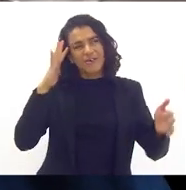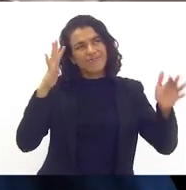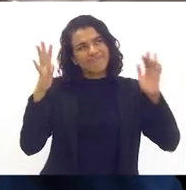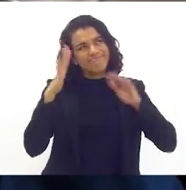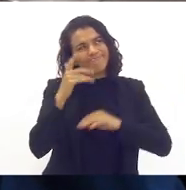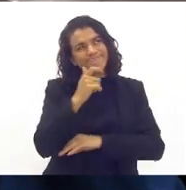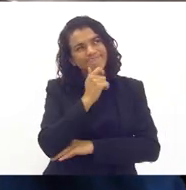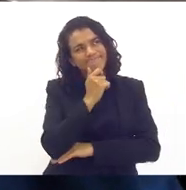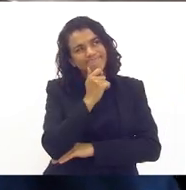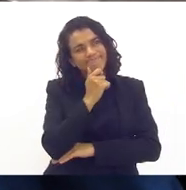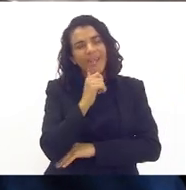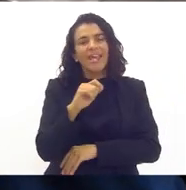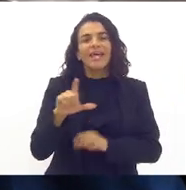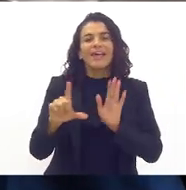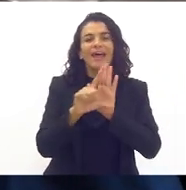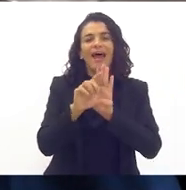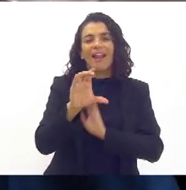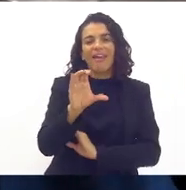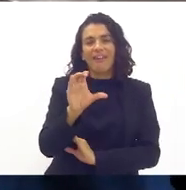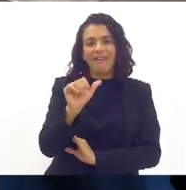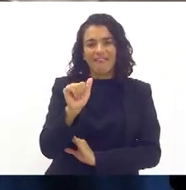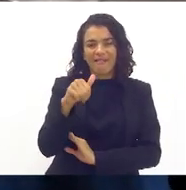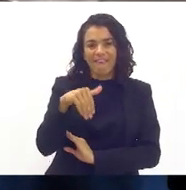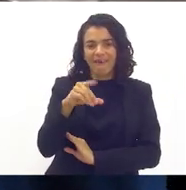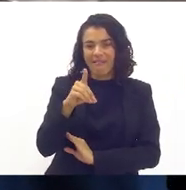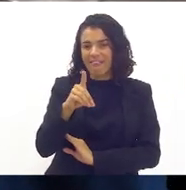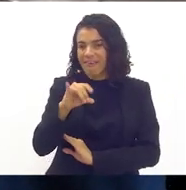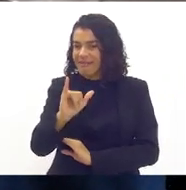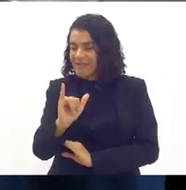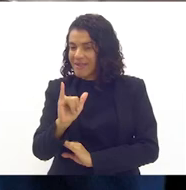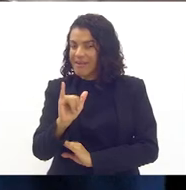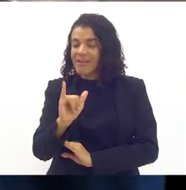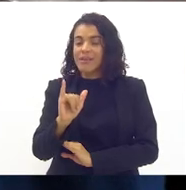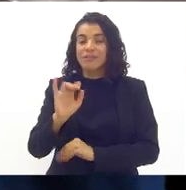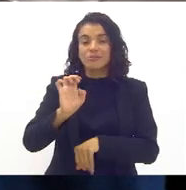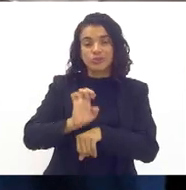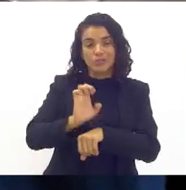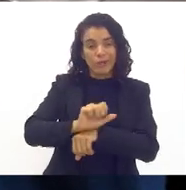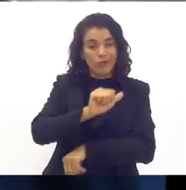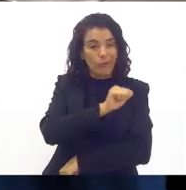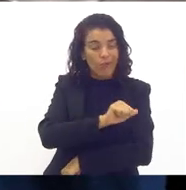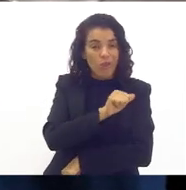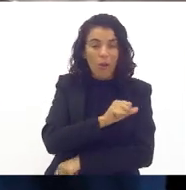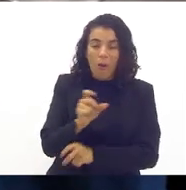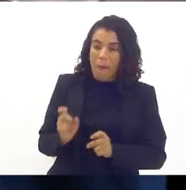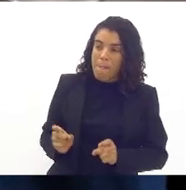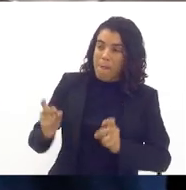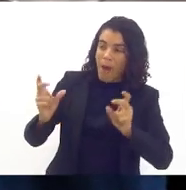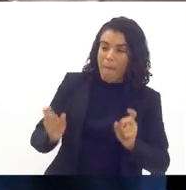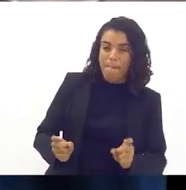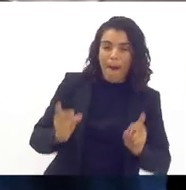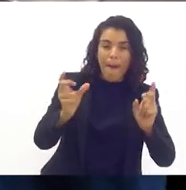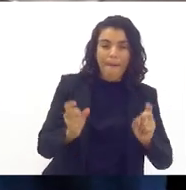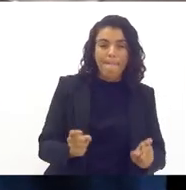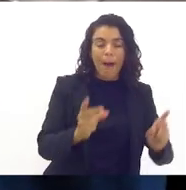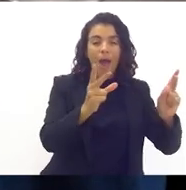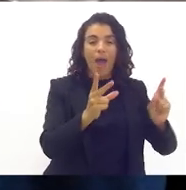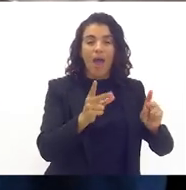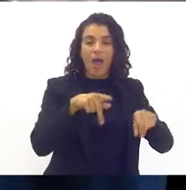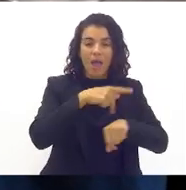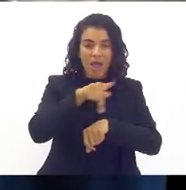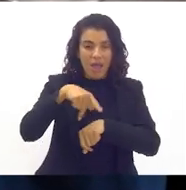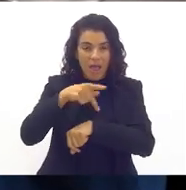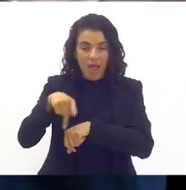pergunto, e a Lei Candir, que faz com que o Estado do Rio de Janeiro seja o maior exportador de petróleo do Brasil e